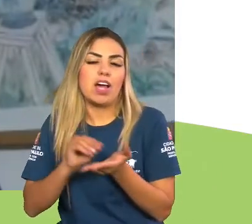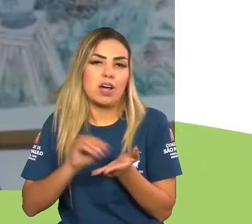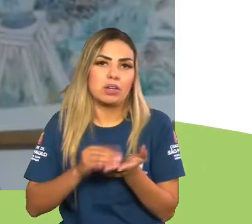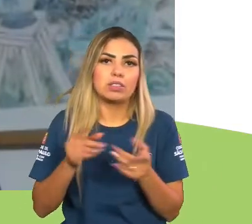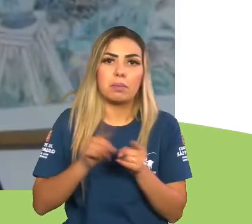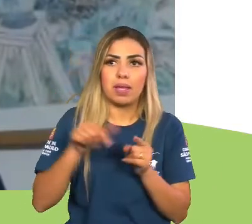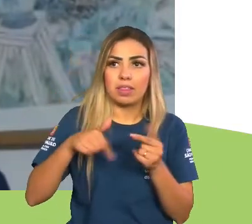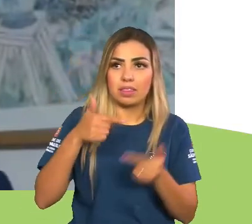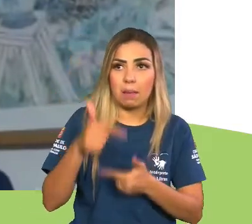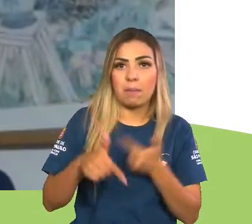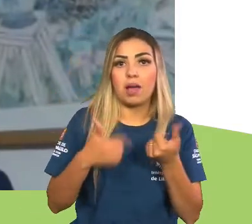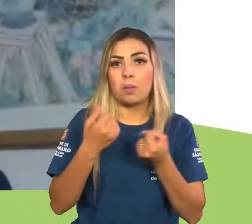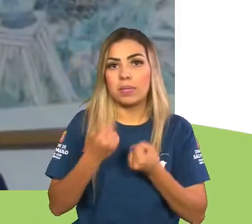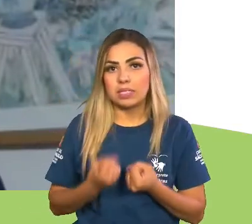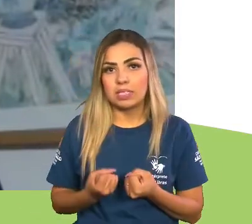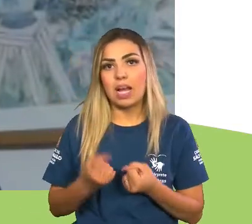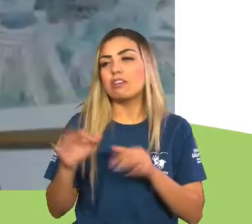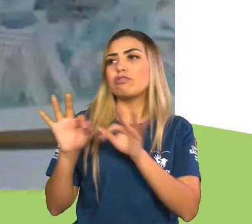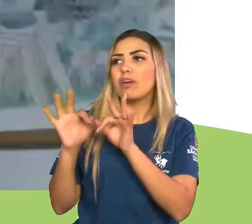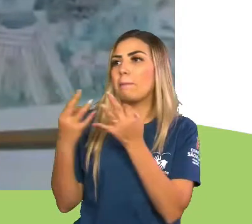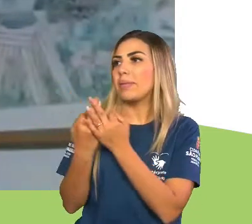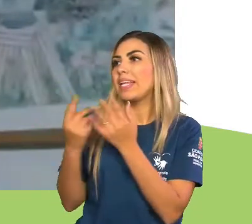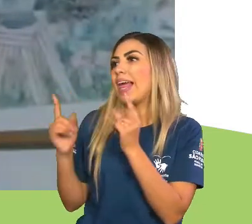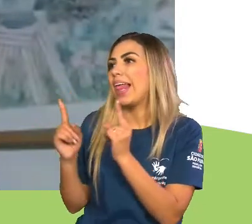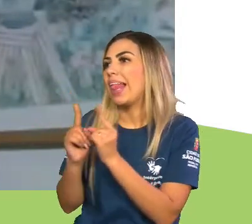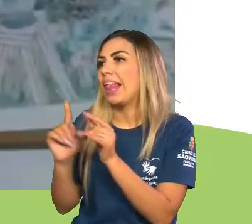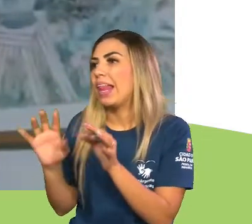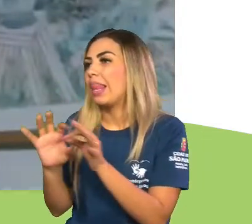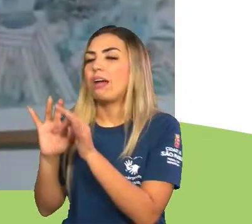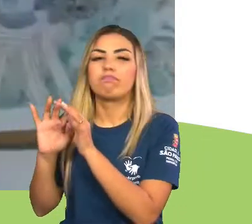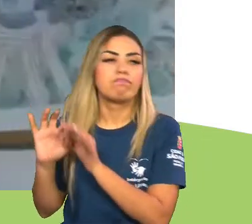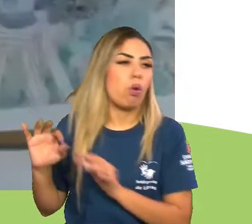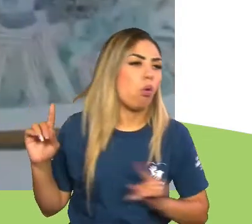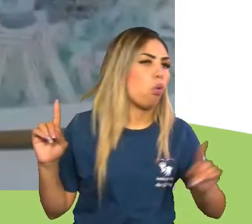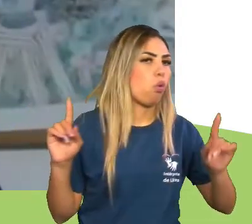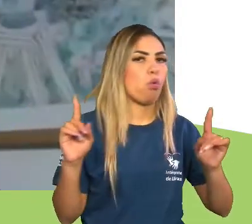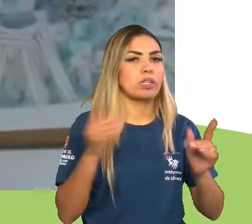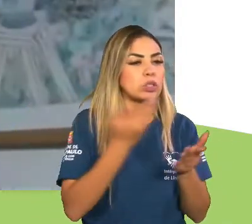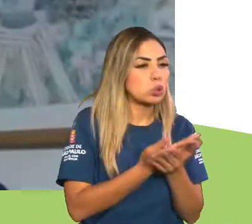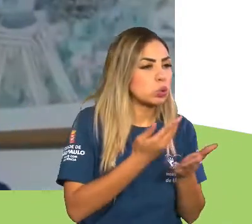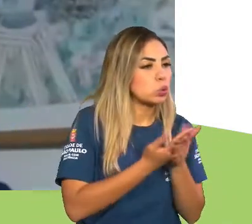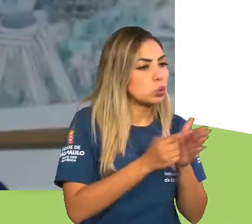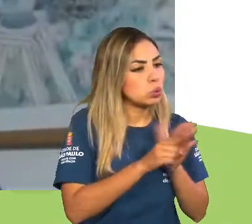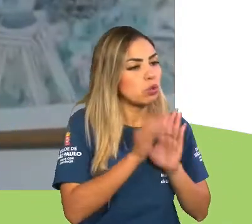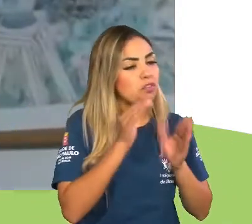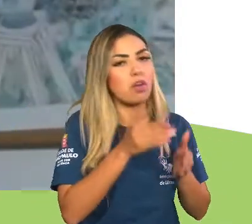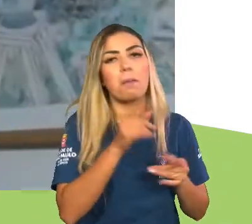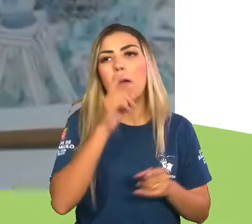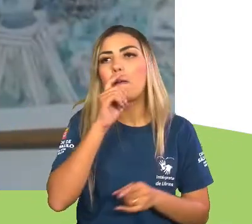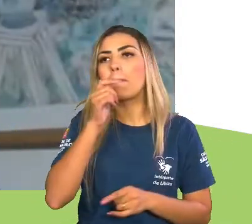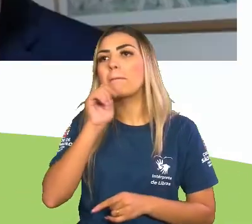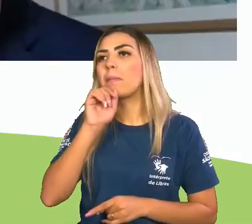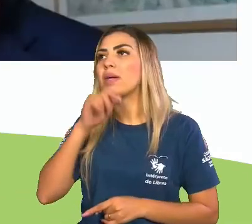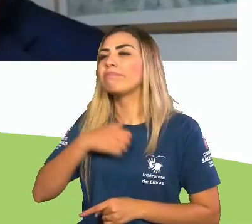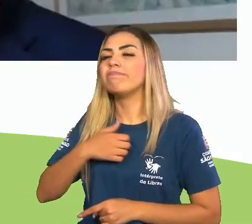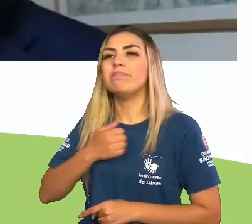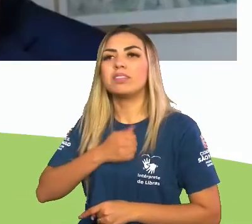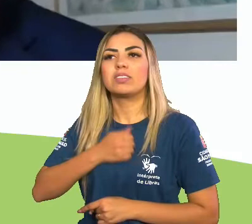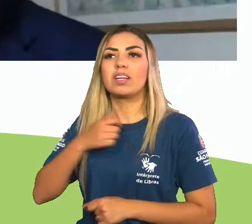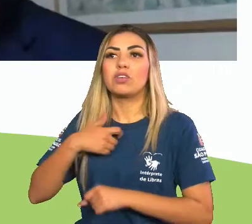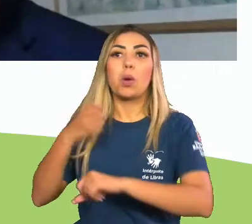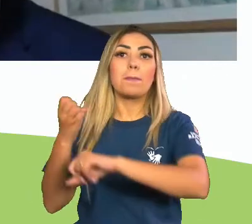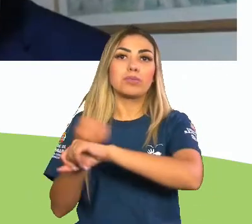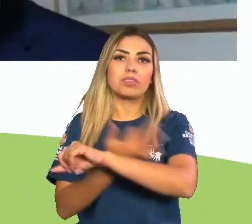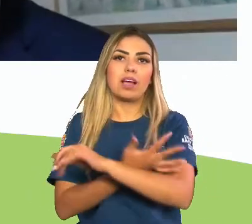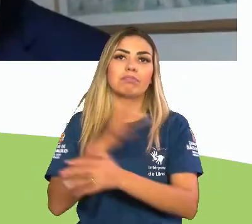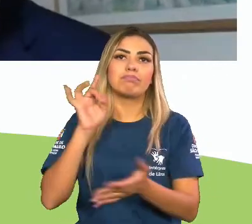aqui em casa e isso me afastou dos meus familiares como um todo, meus pais queridos, saudade deles, e fiquei muito emocionado de ver